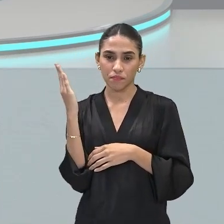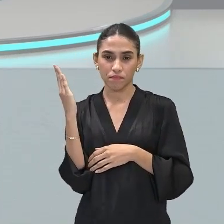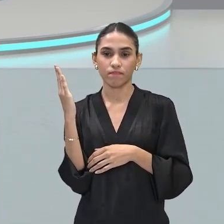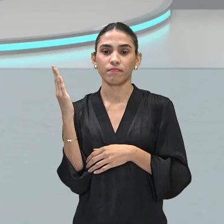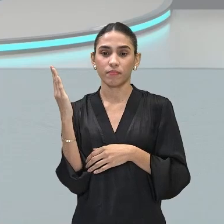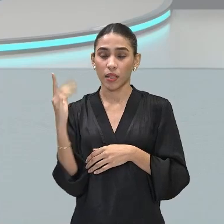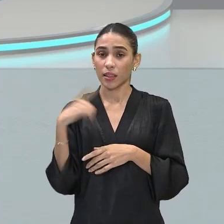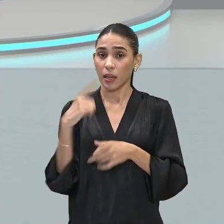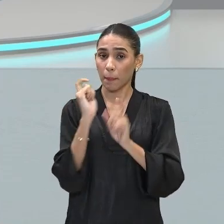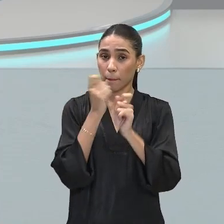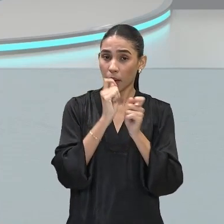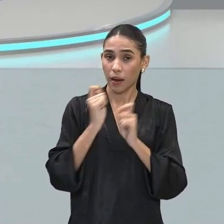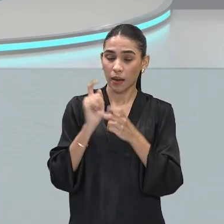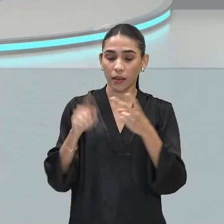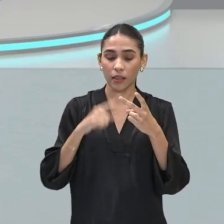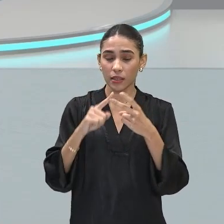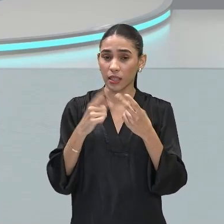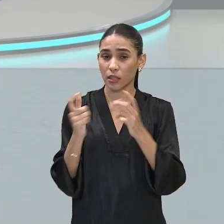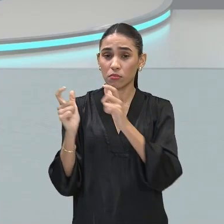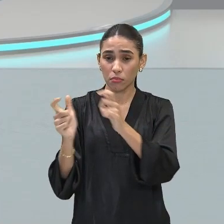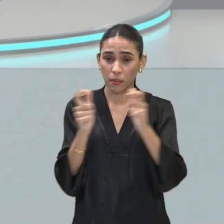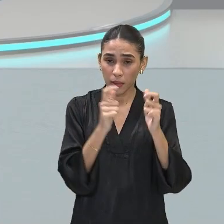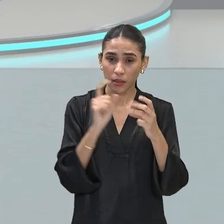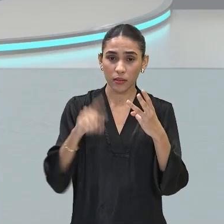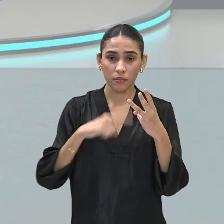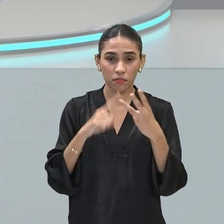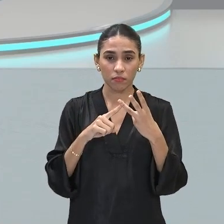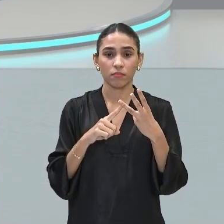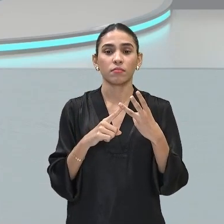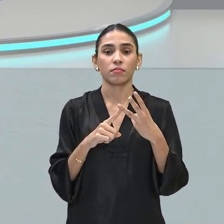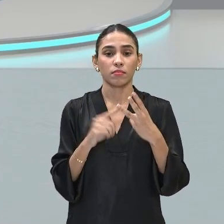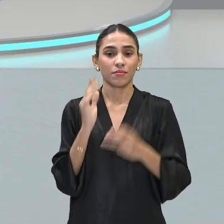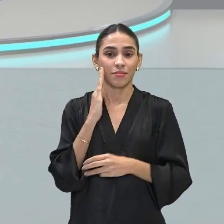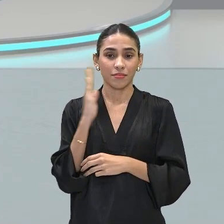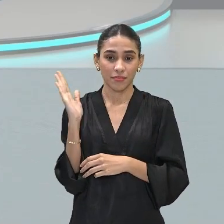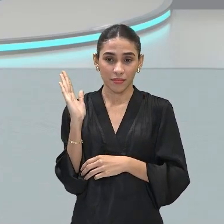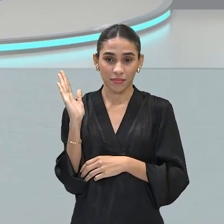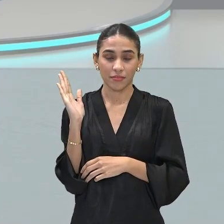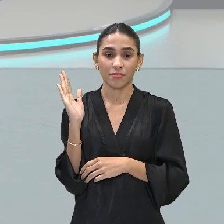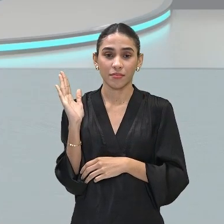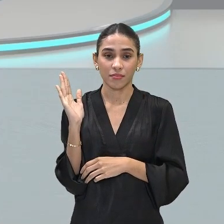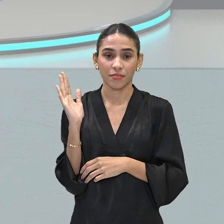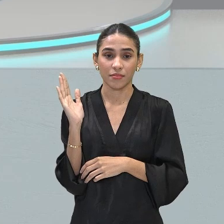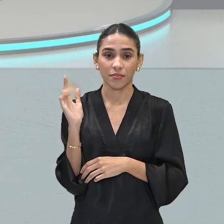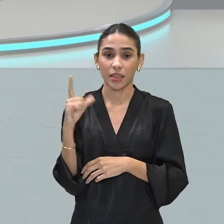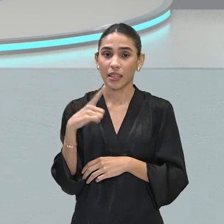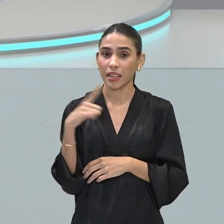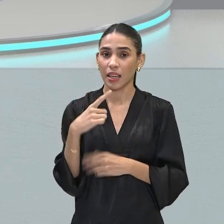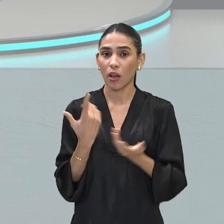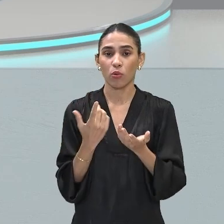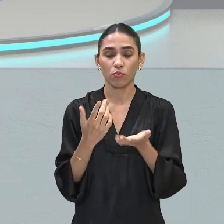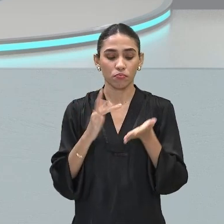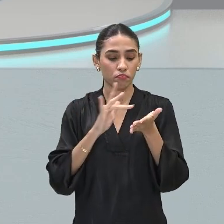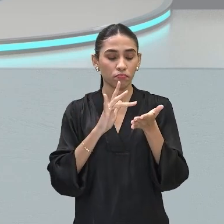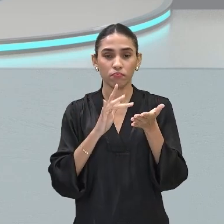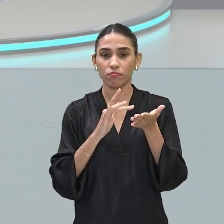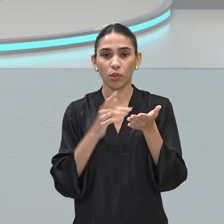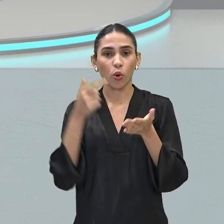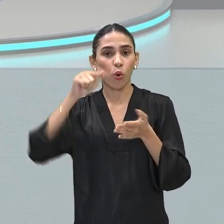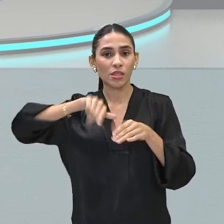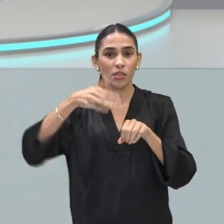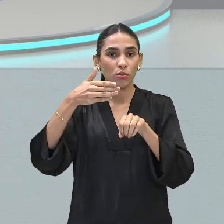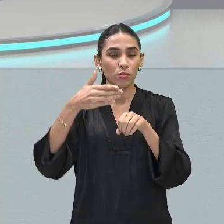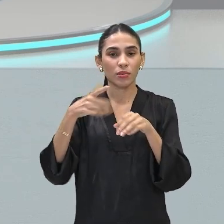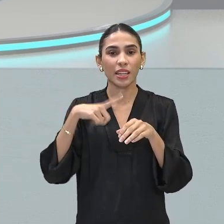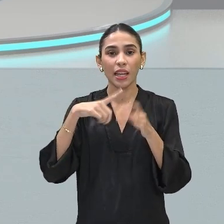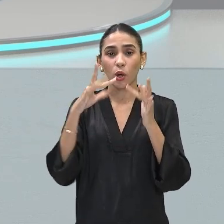tem escultura, a gente tem instalação, olha só. E eu estou tendo acesso a isso na palma da mão. Ou seja,